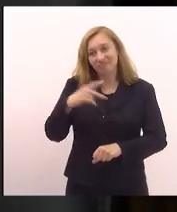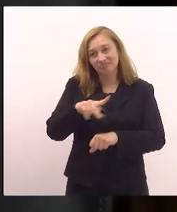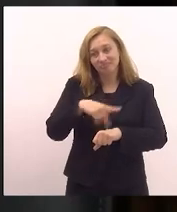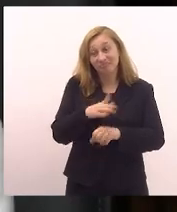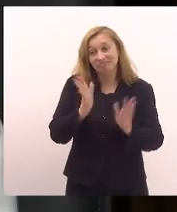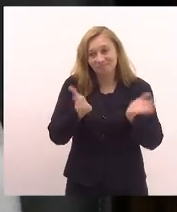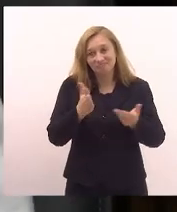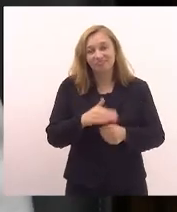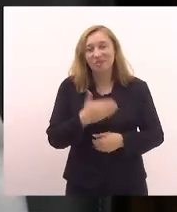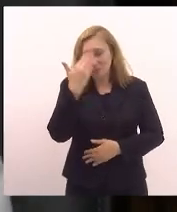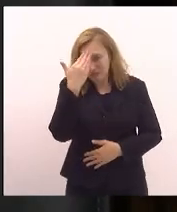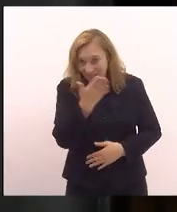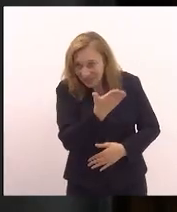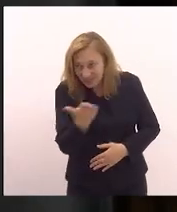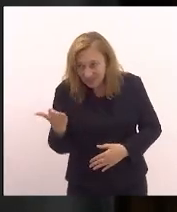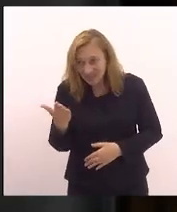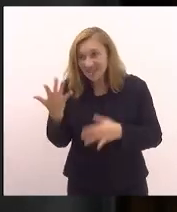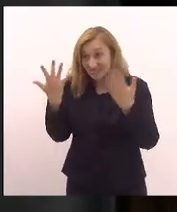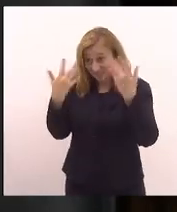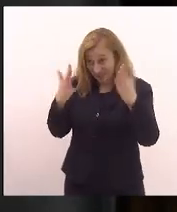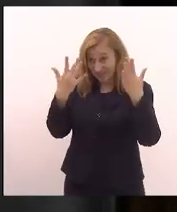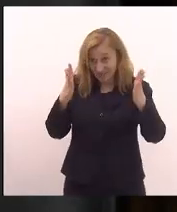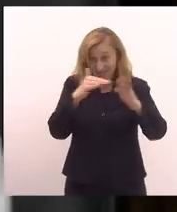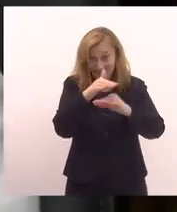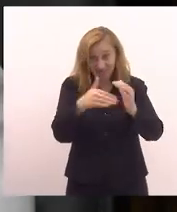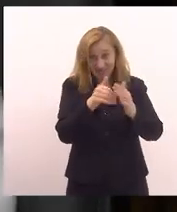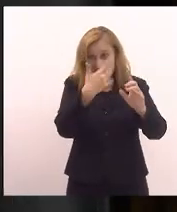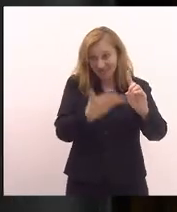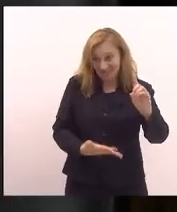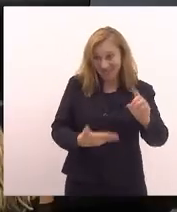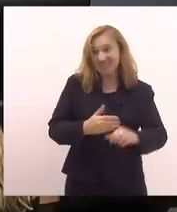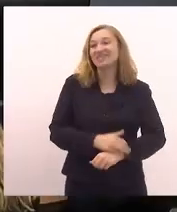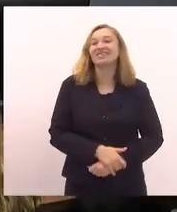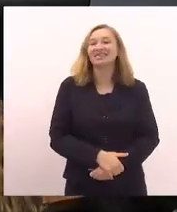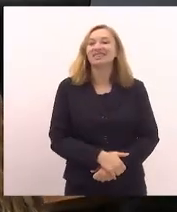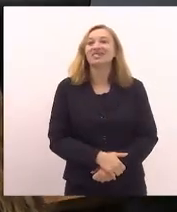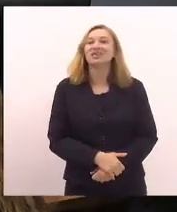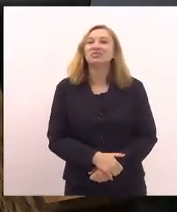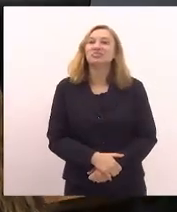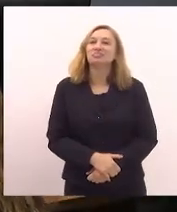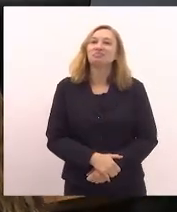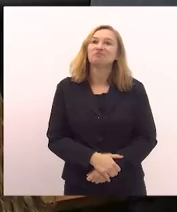hoje. Obrigada a todos e parabéns a todas as homenageadas.